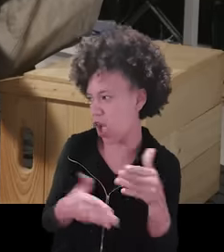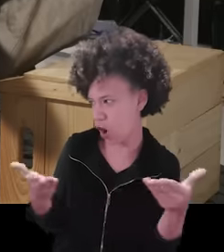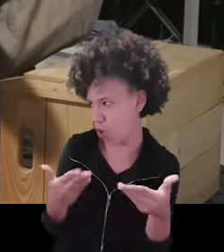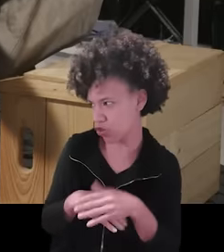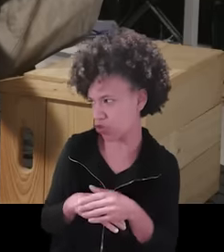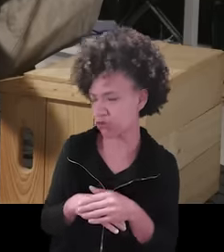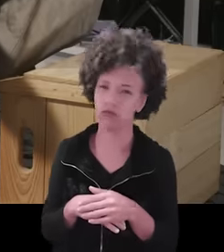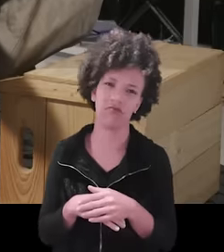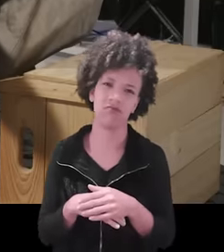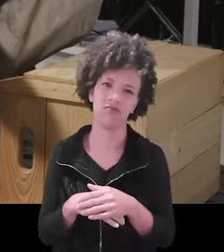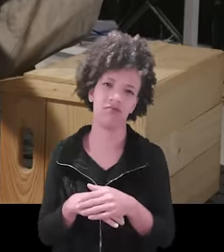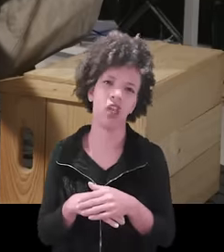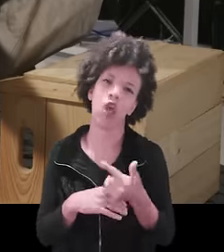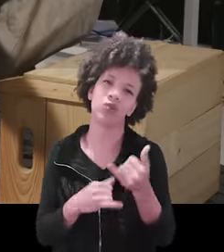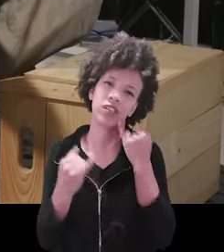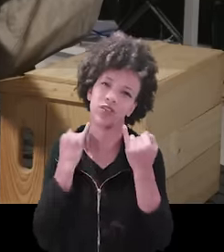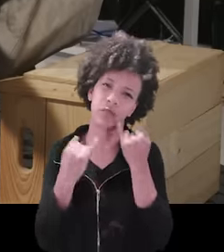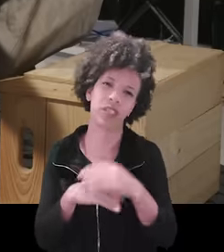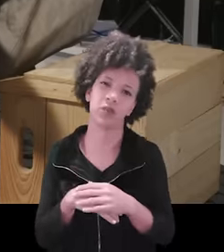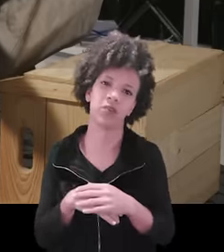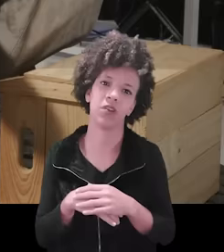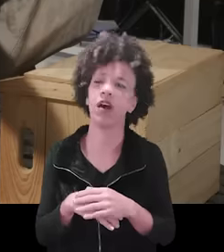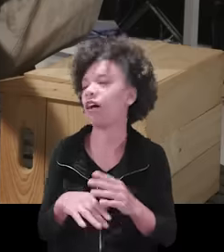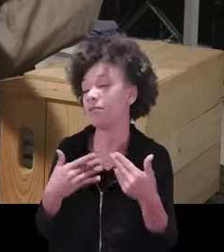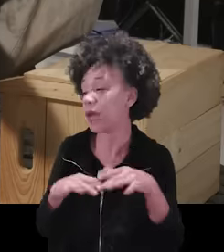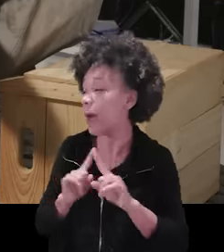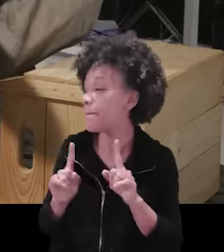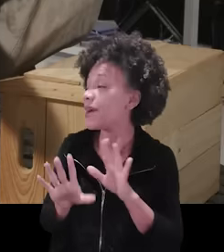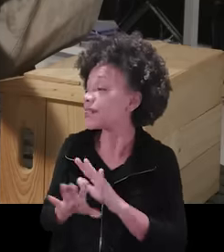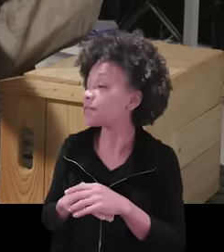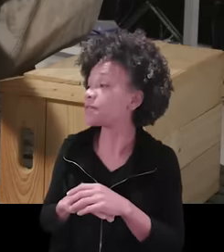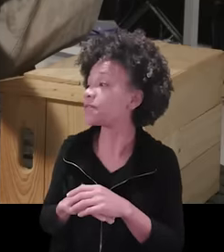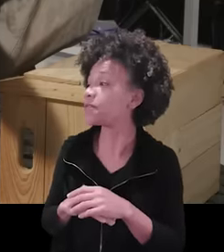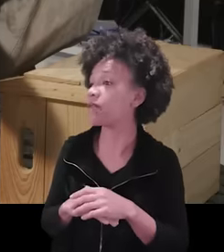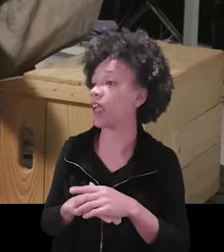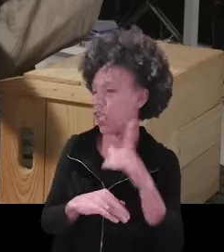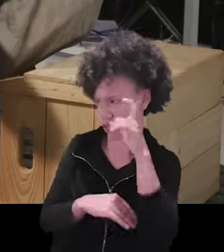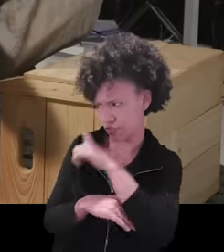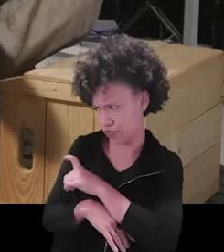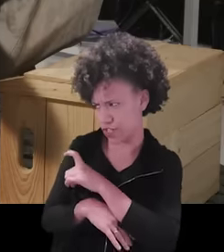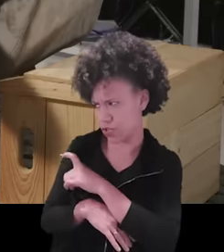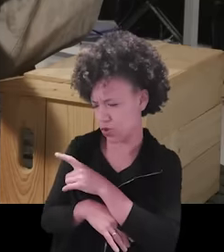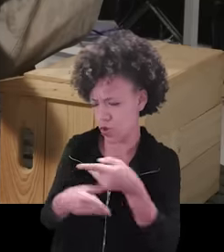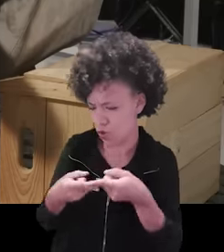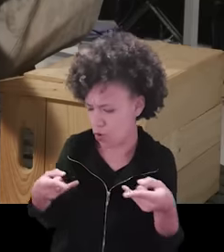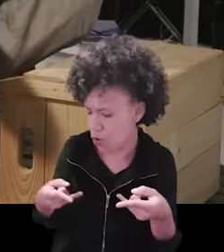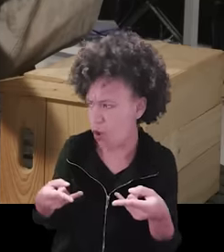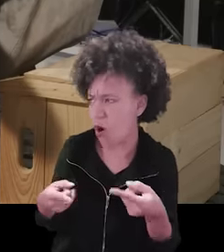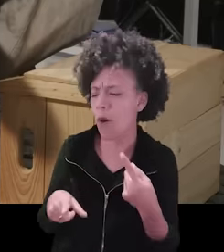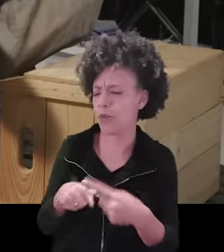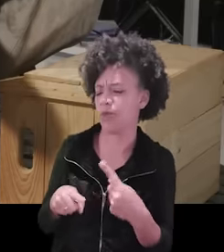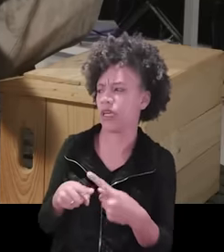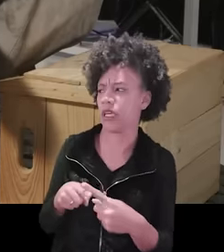por exemplo vivemos né Eu não tenho essa informação nata ué mas assim a gente é é difícil pegar esse tipo de